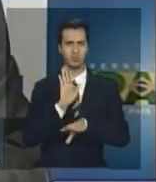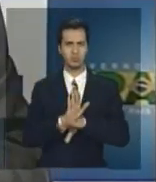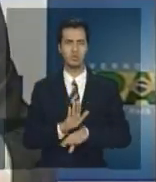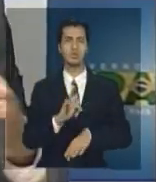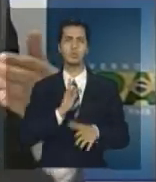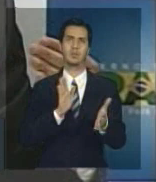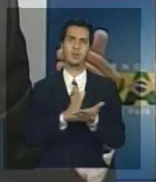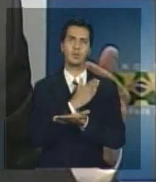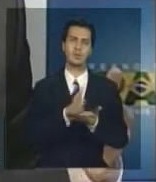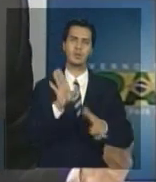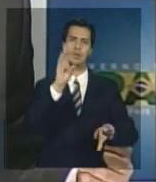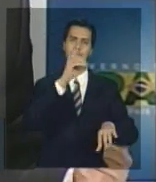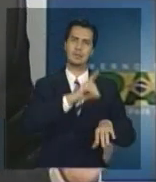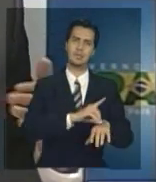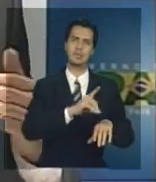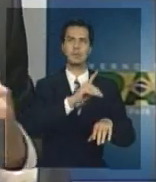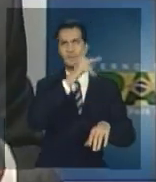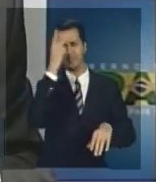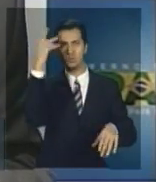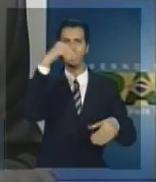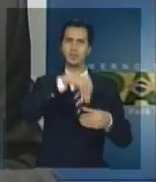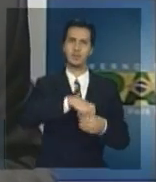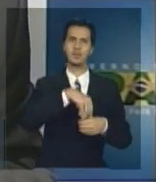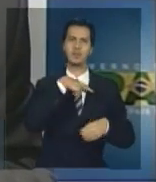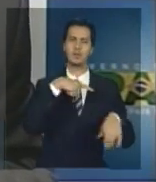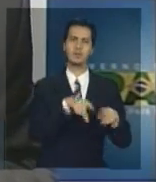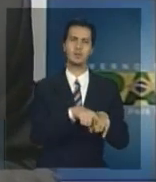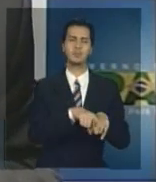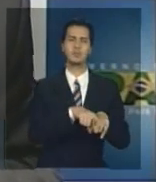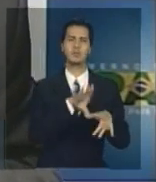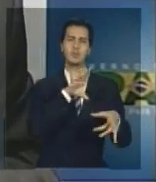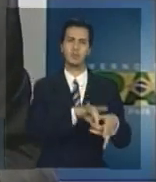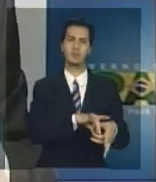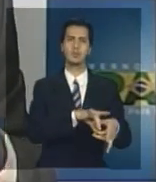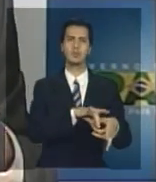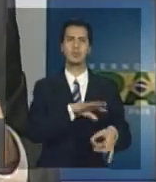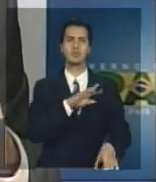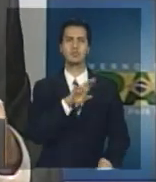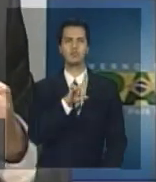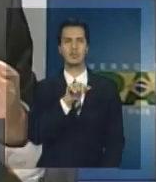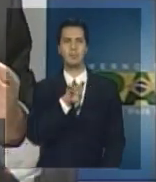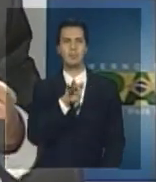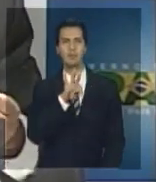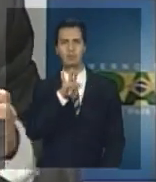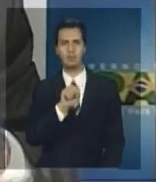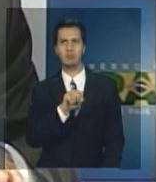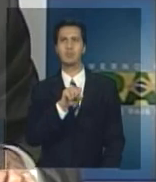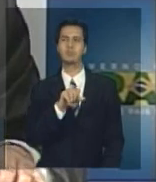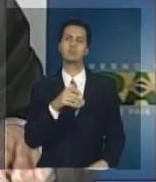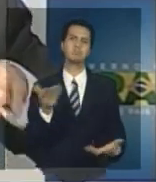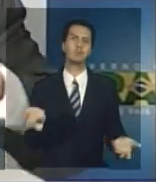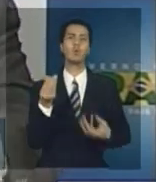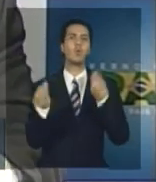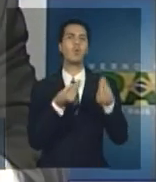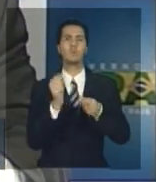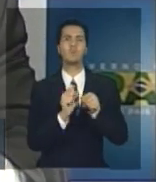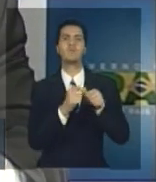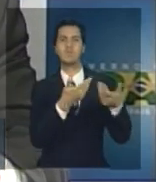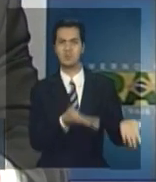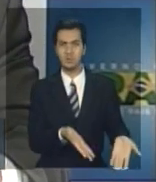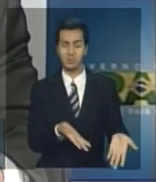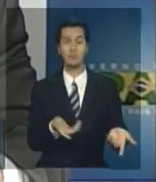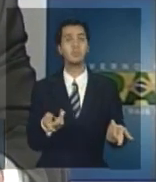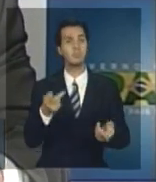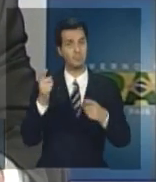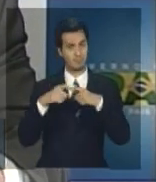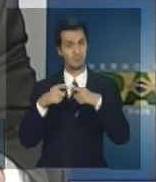quem é hipertenso, tem dengue com quem é diabético, tem dengue com pessoas que têm outras doenças. E saber tratar dessas pessoas pode